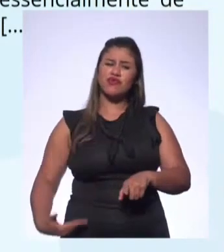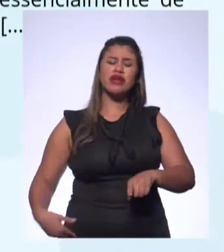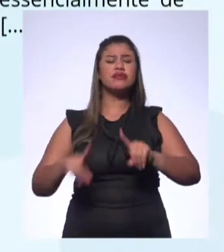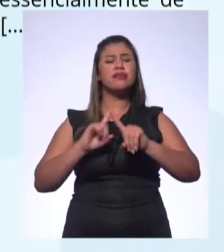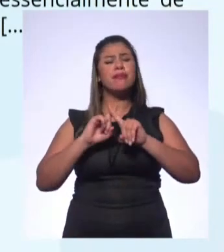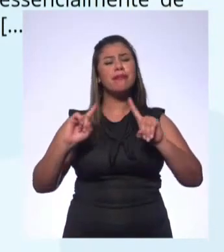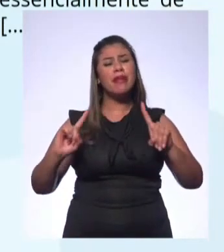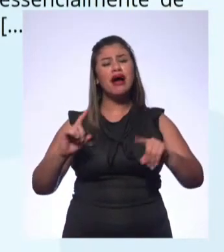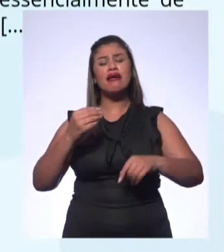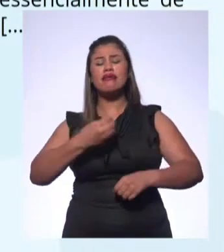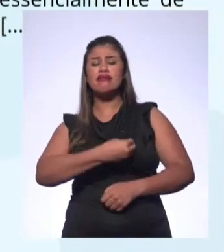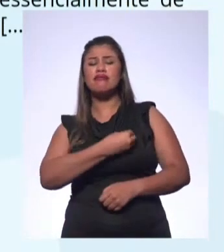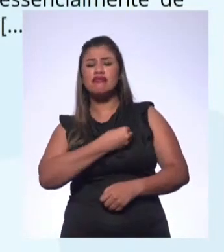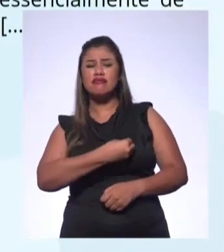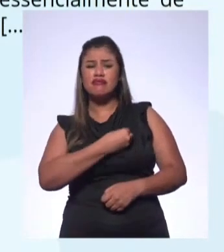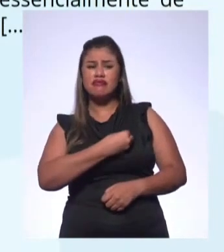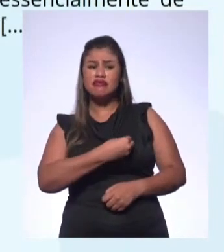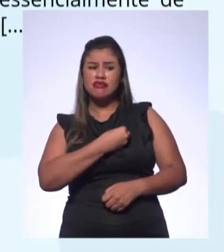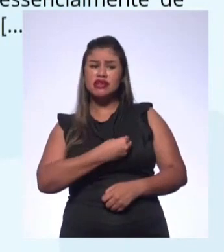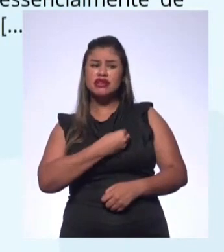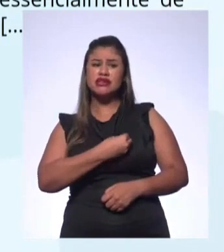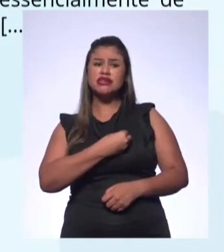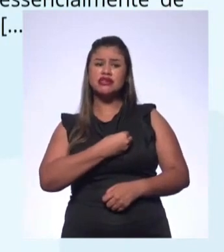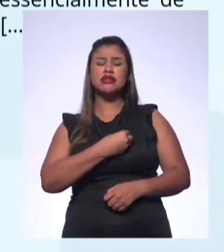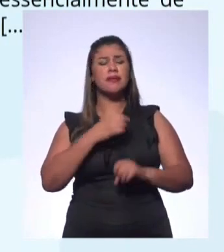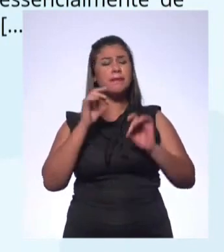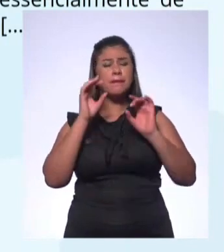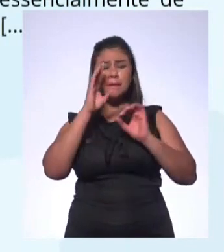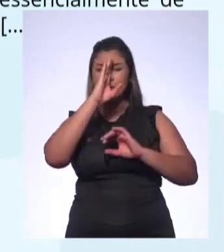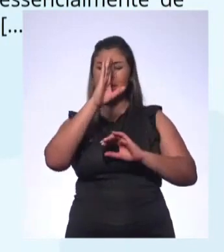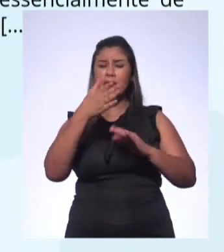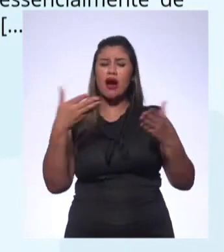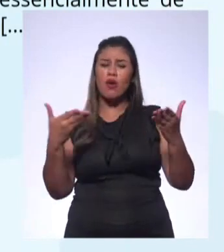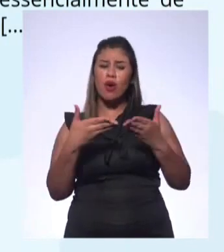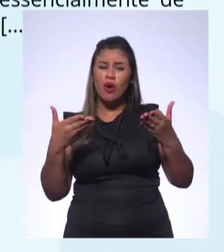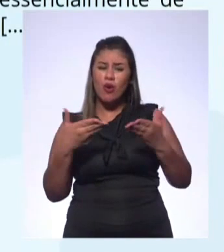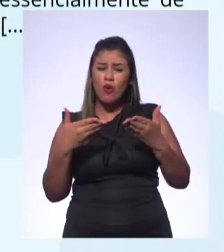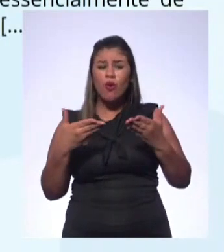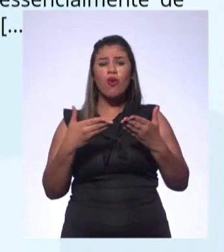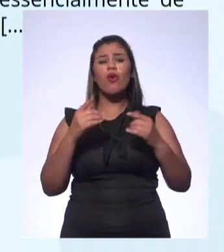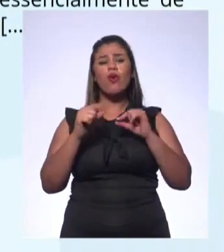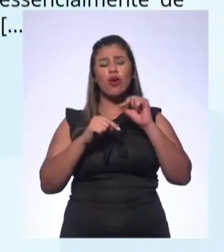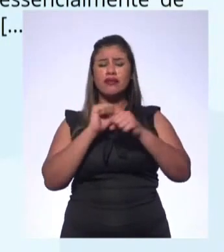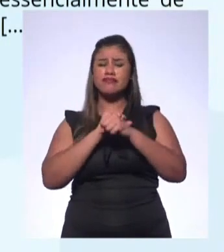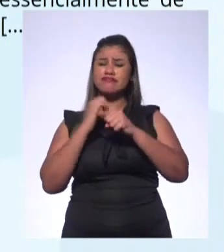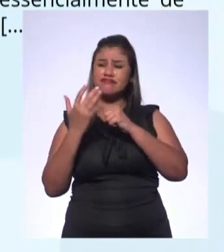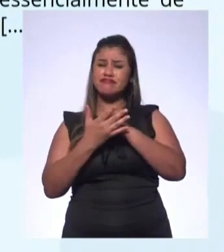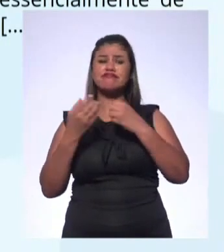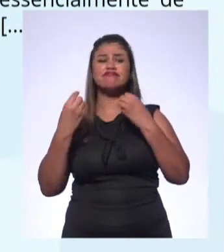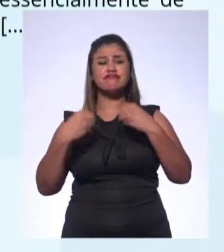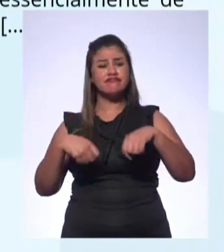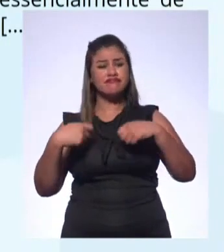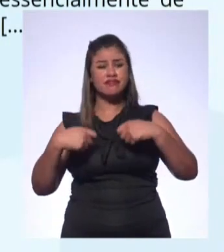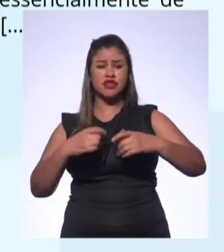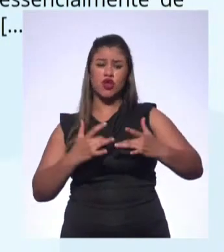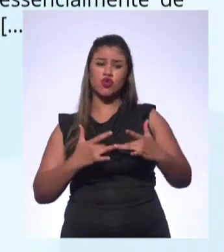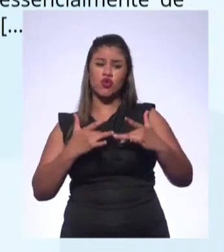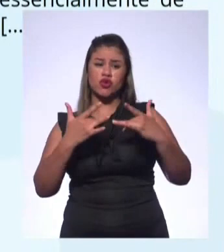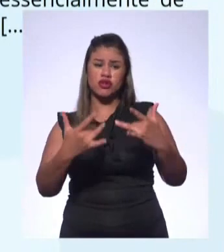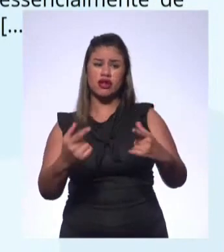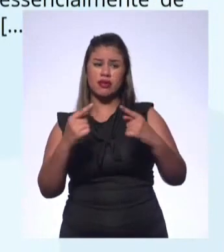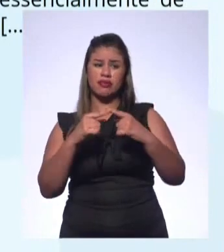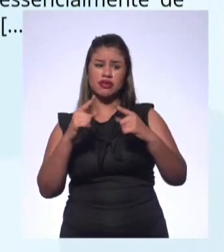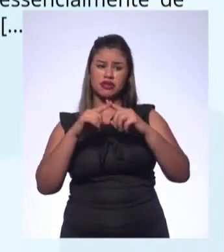depende, especialmente diante da pandemia, essencialmente de doações que podem ser feitas através do site